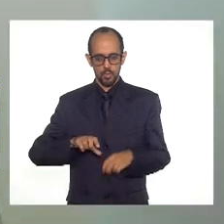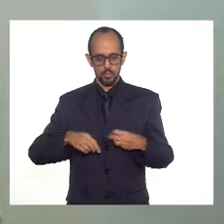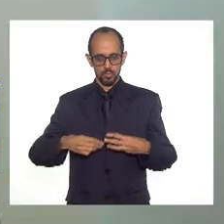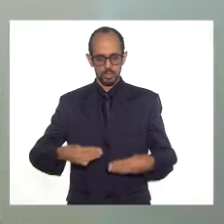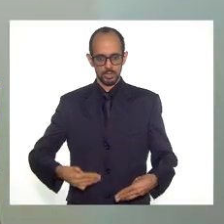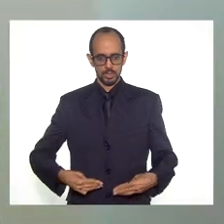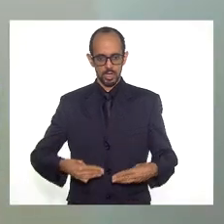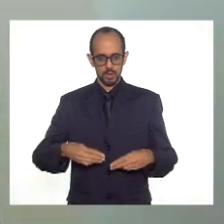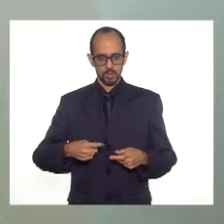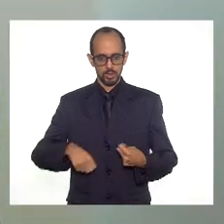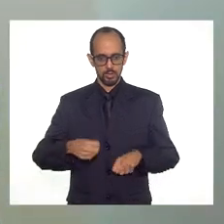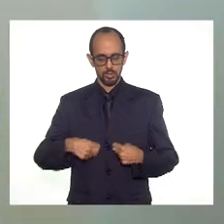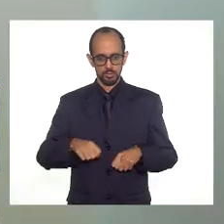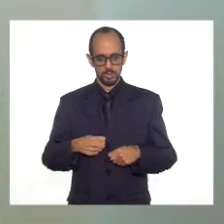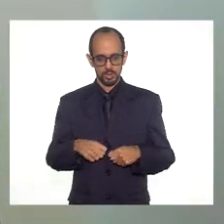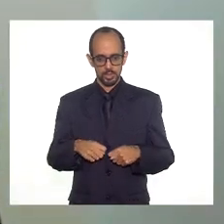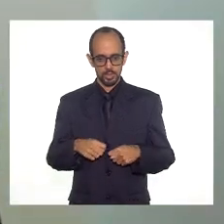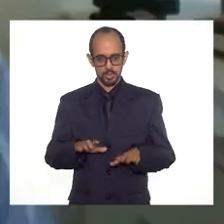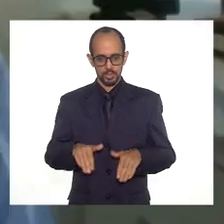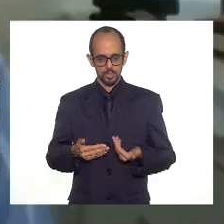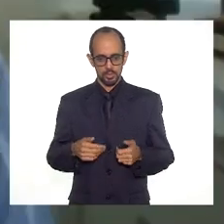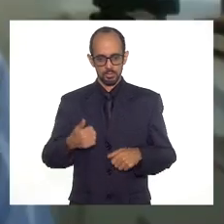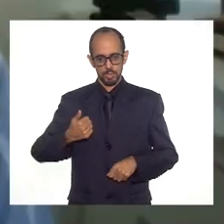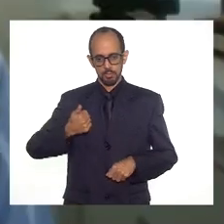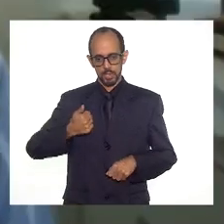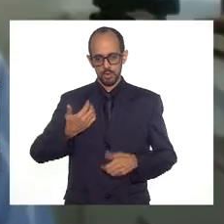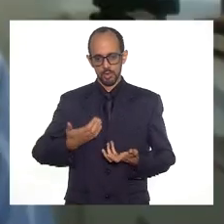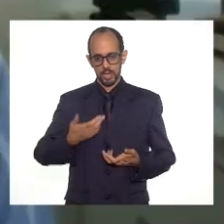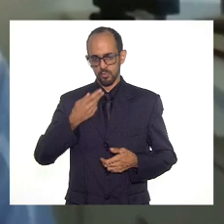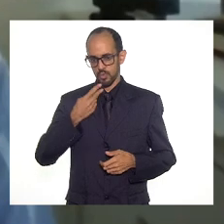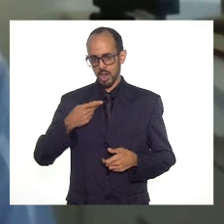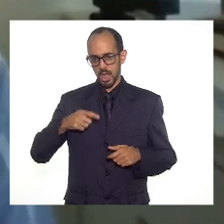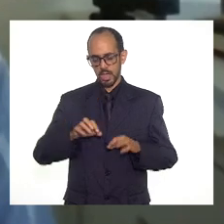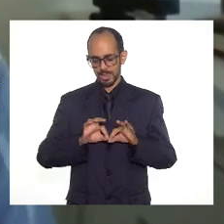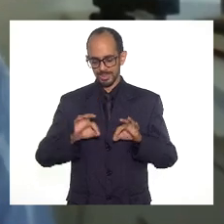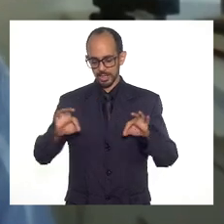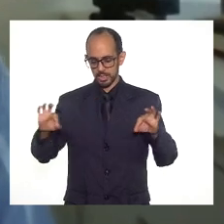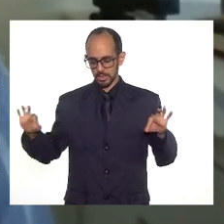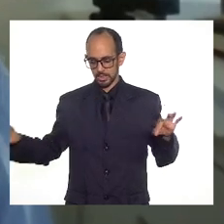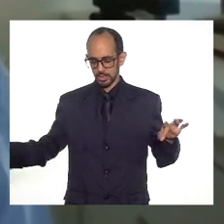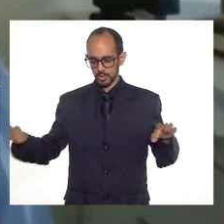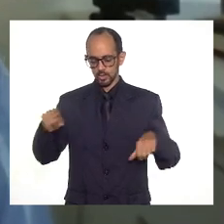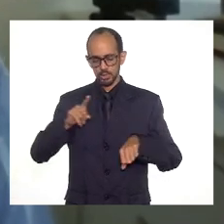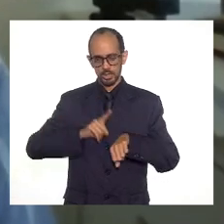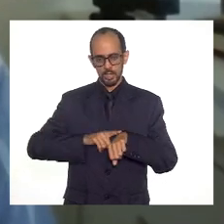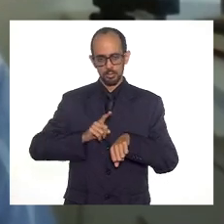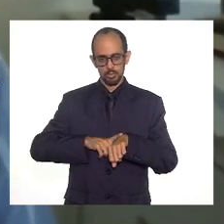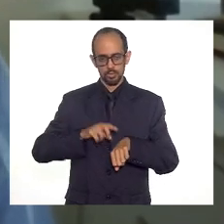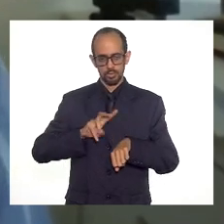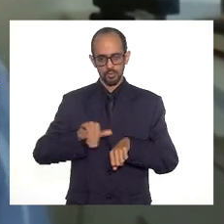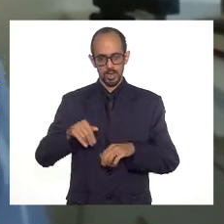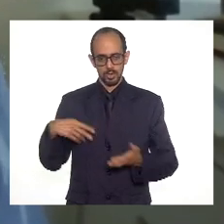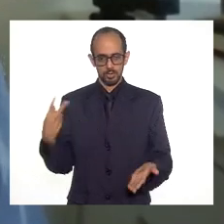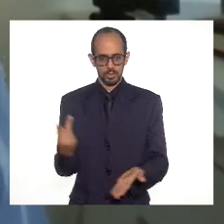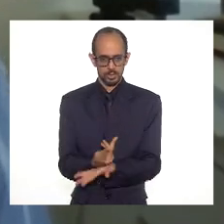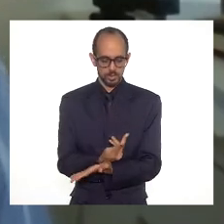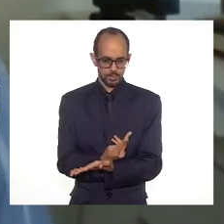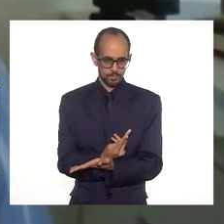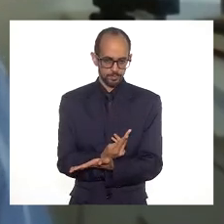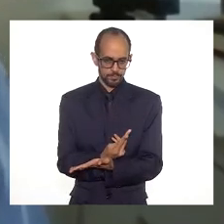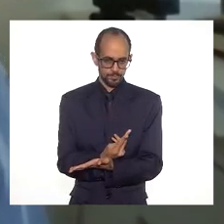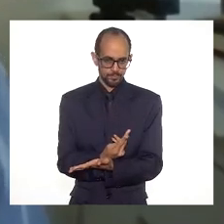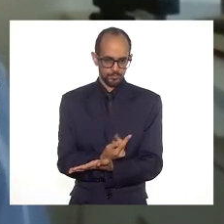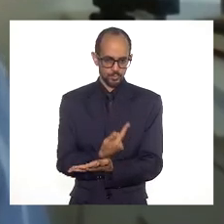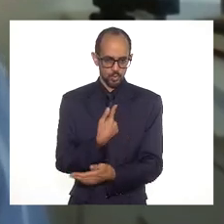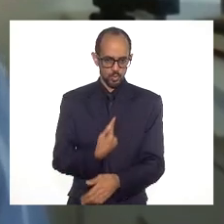Então, eu queria falar aqui, primeiro, sobre a linha do tempo do que vai ocorrer. Volto a dizer, o governo